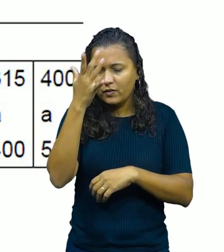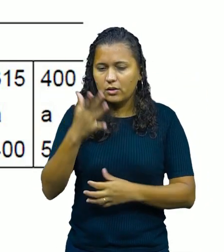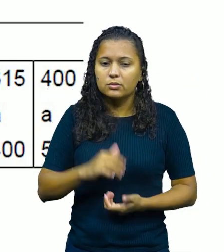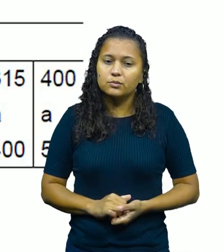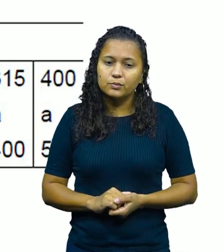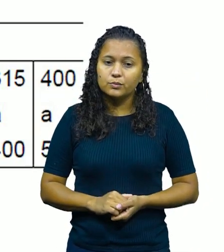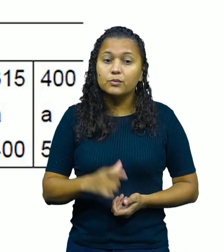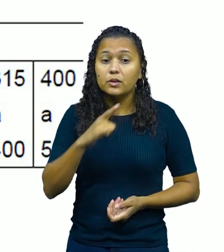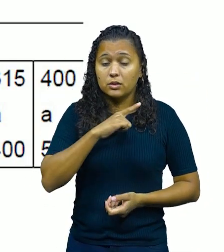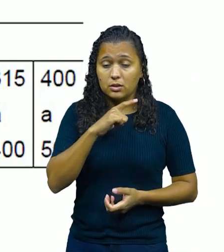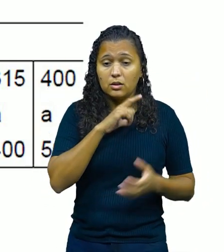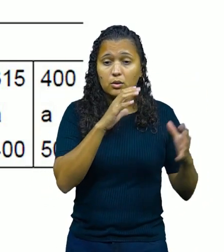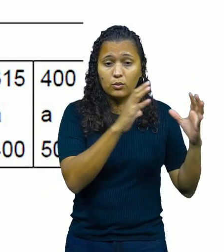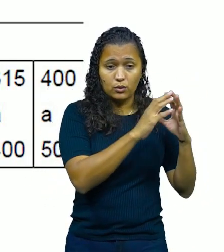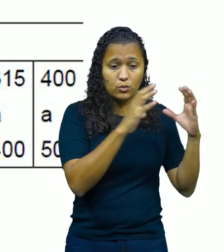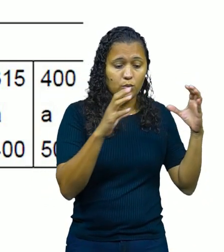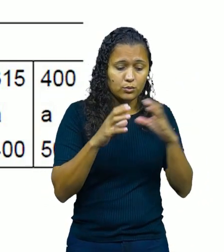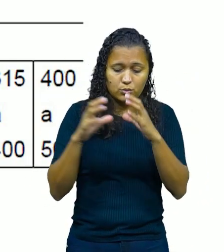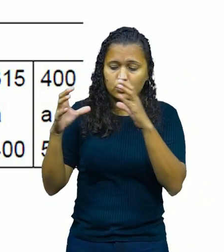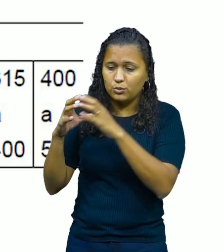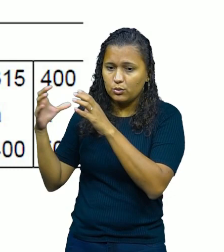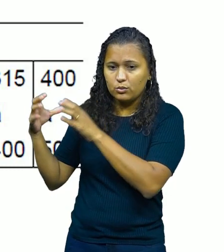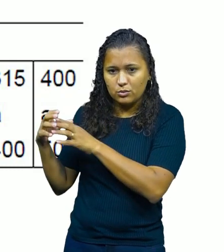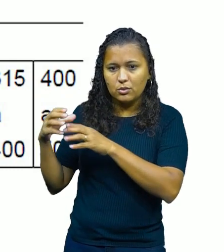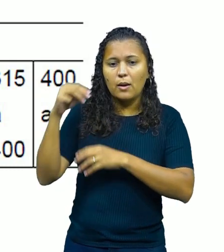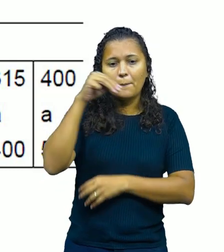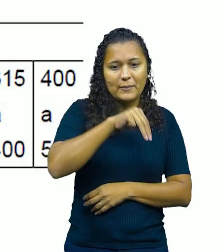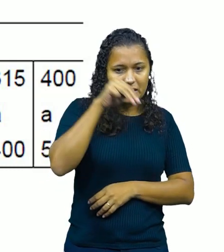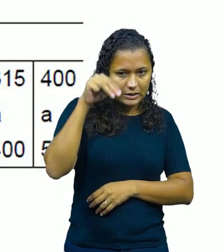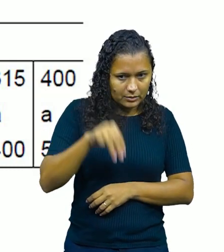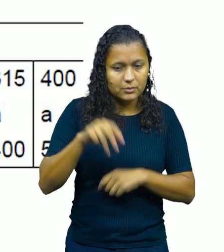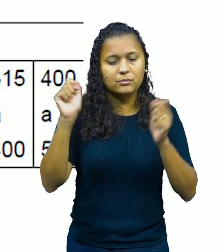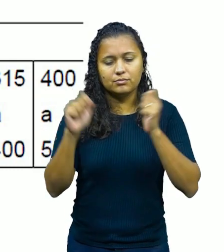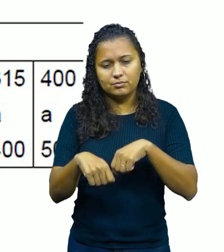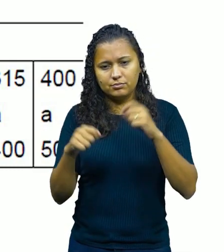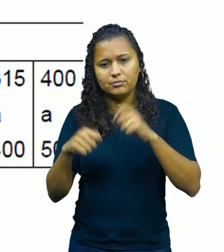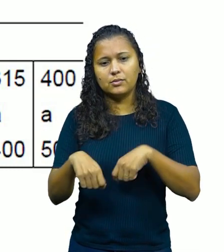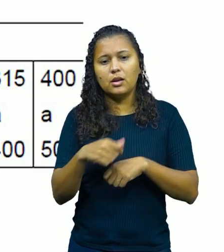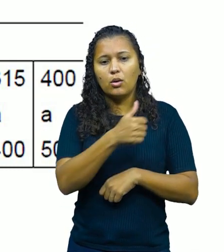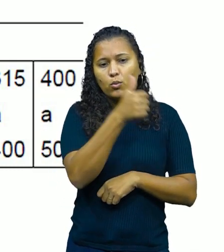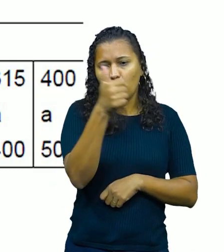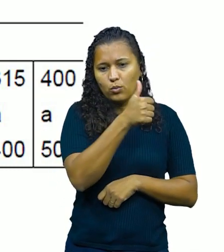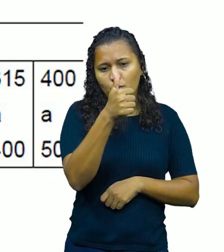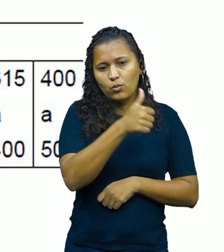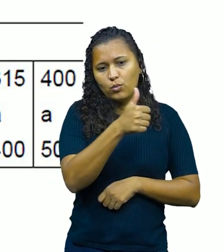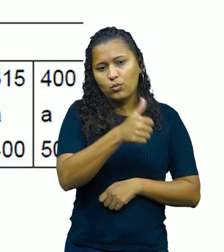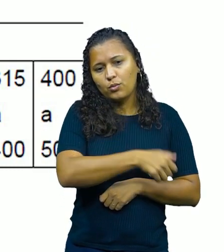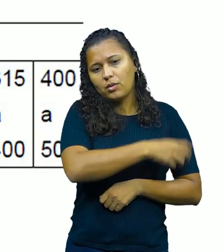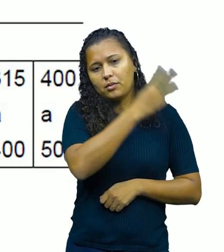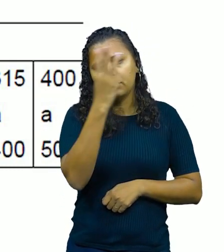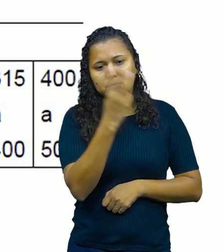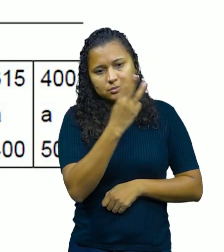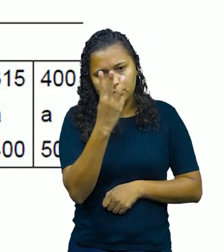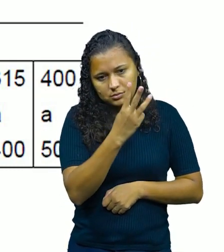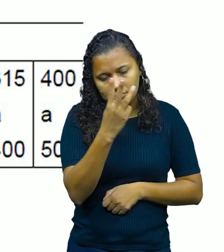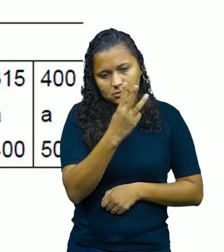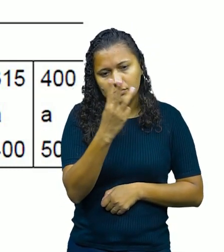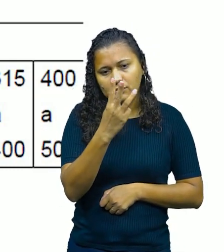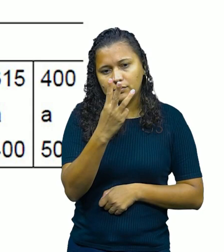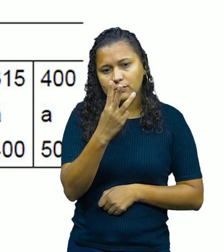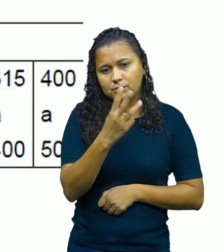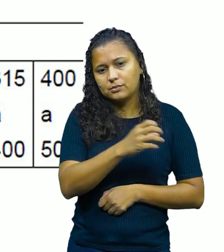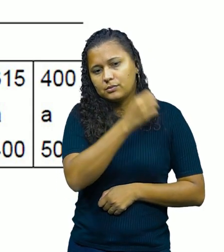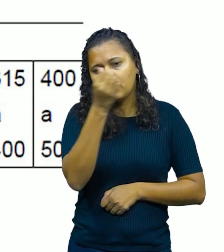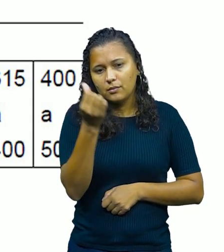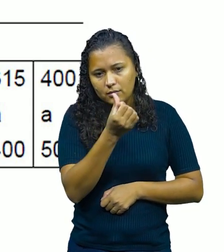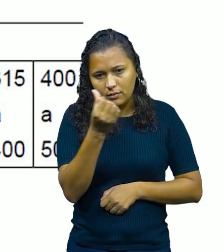utilização. Então você tem grupos de dimensões em milímetros, que vão desde o 1 ao 3, passando pelo